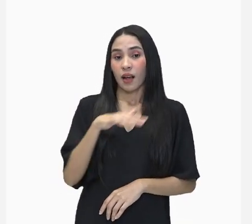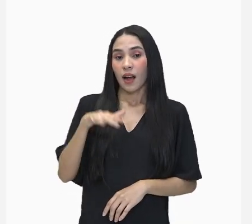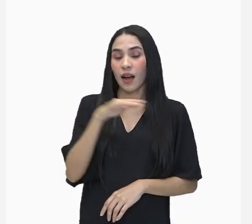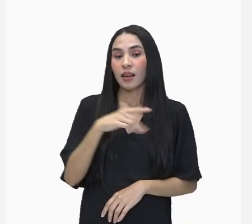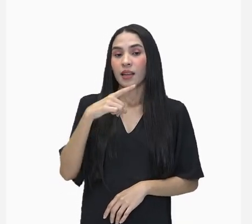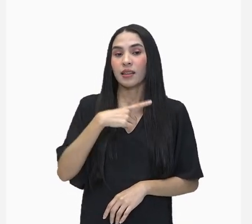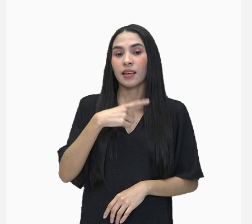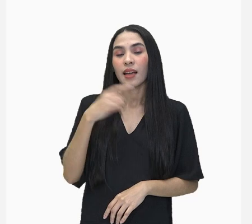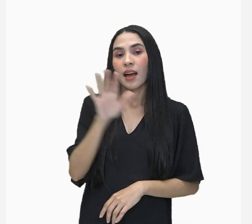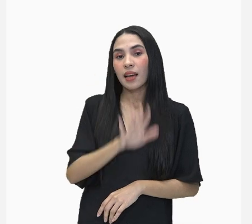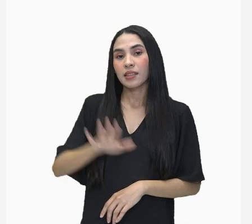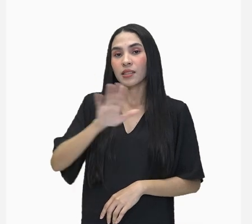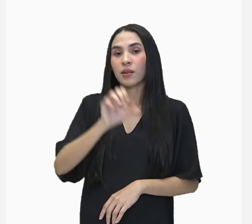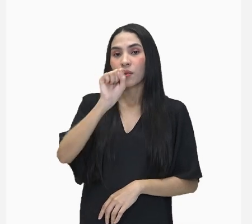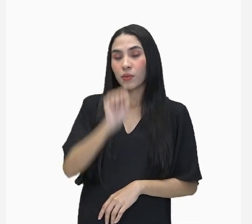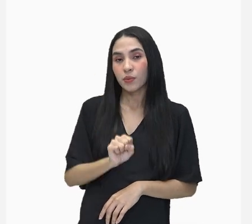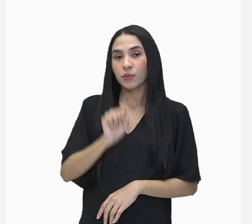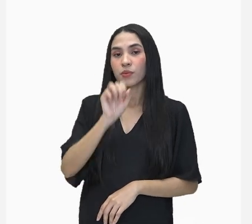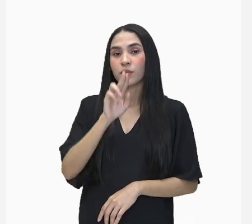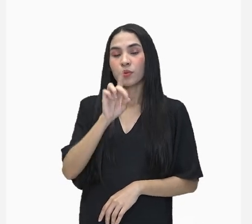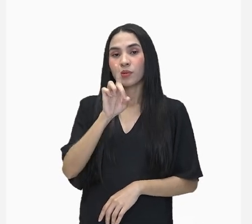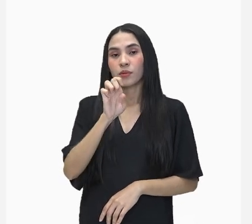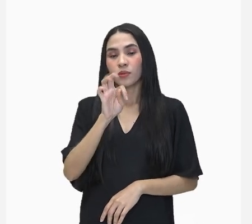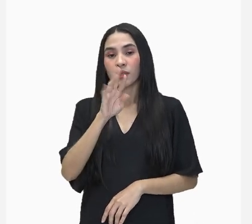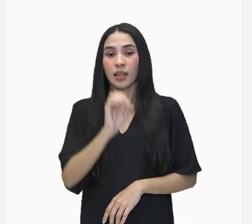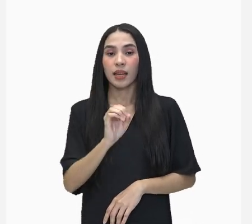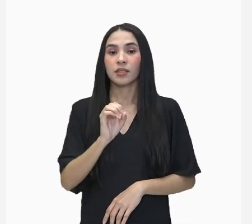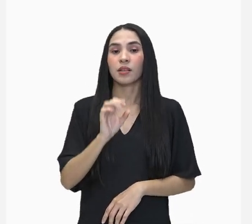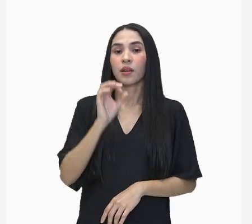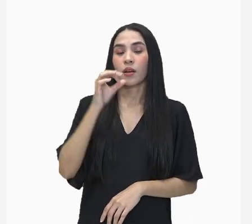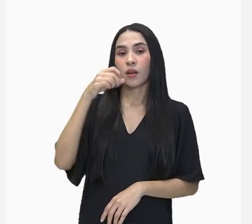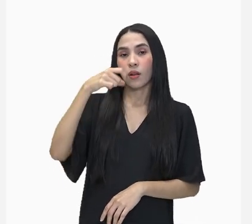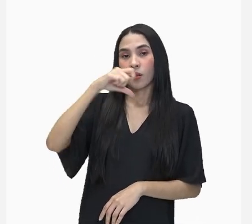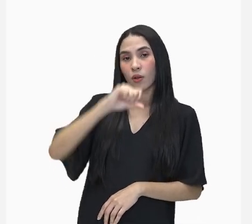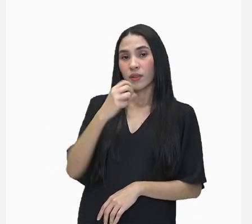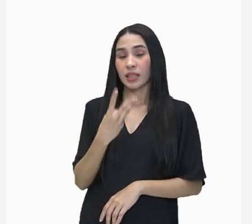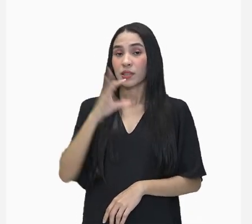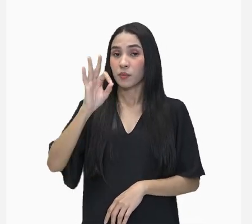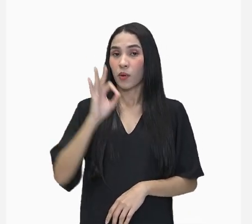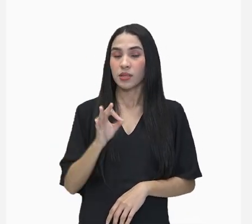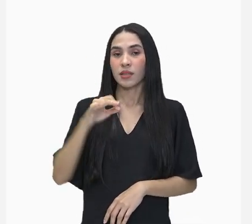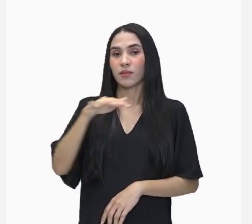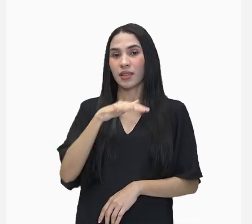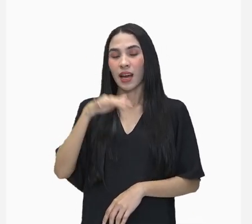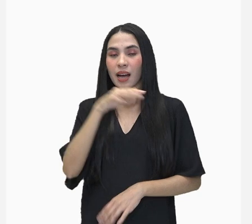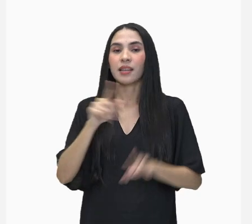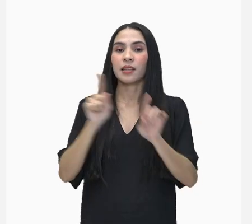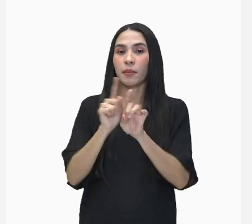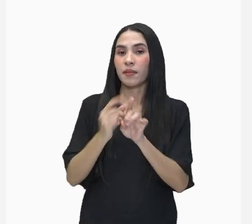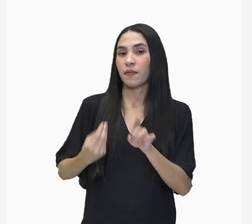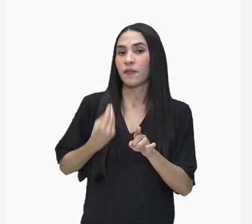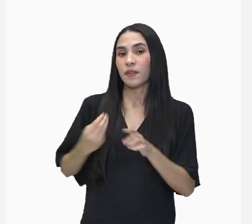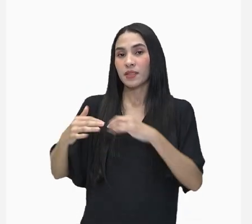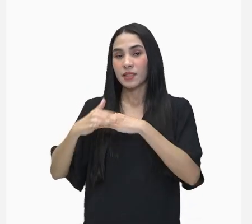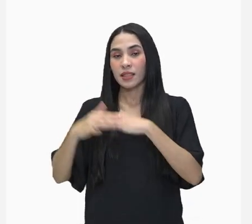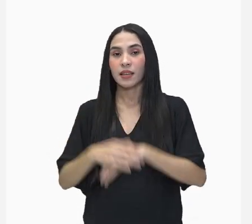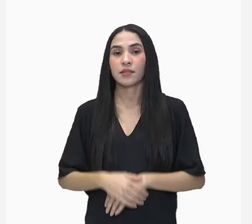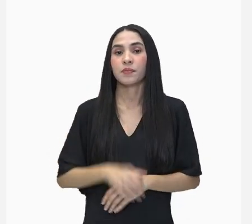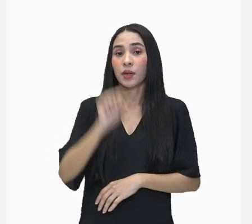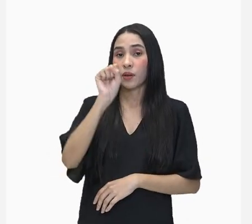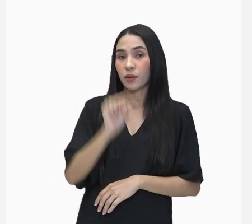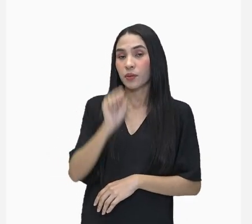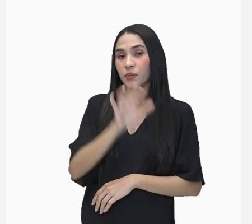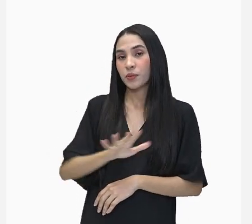temos a região sudeste com 93% da população vivendo nas áreas urbanas, onde a região sudeste é